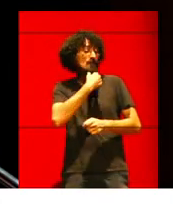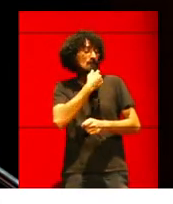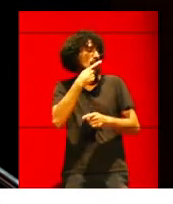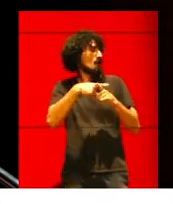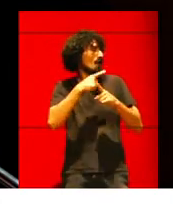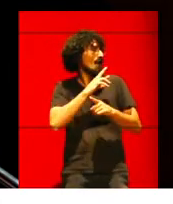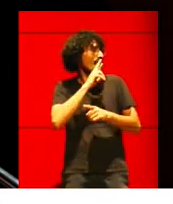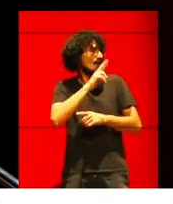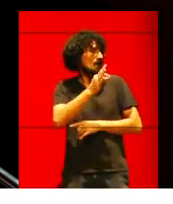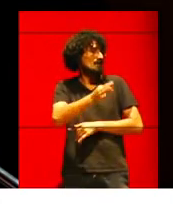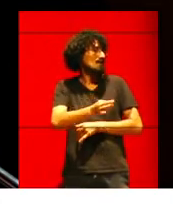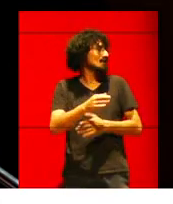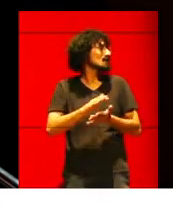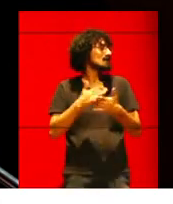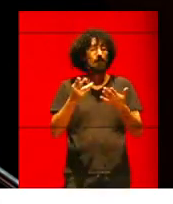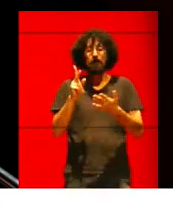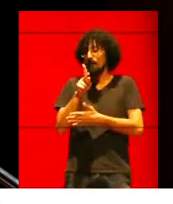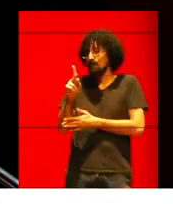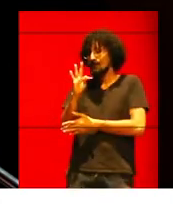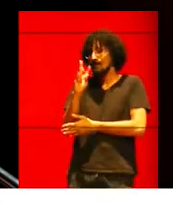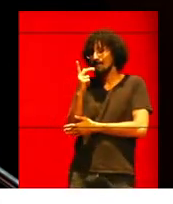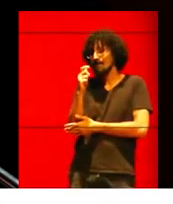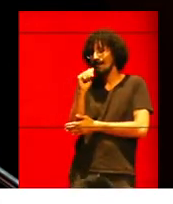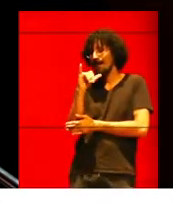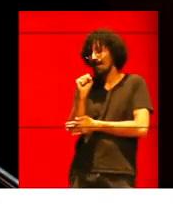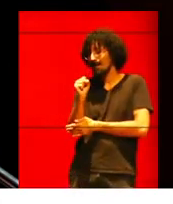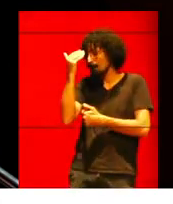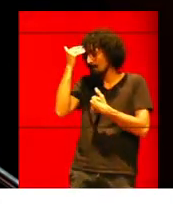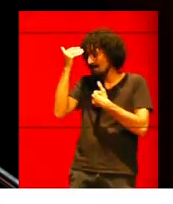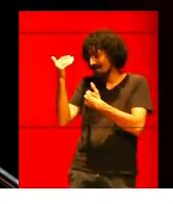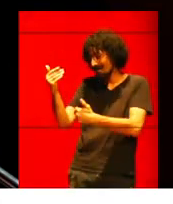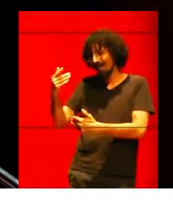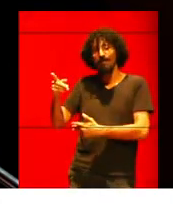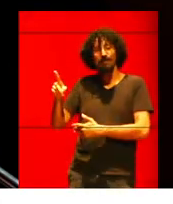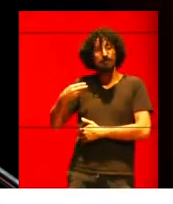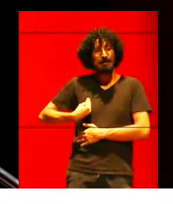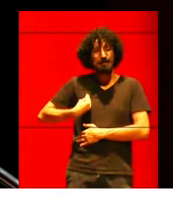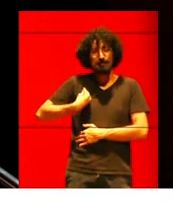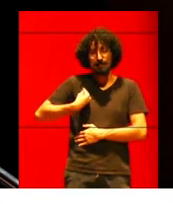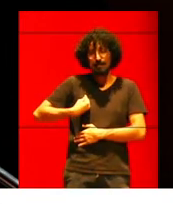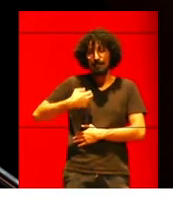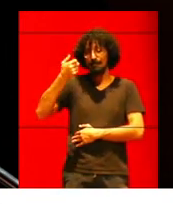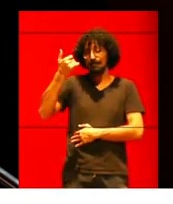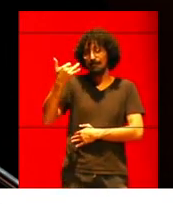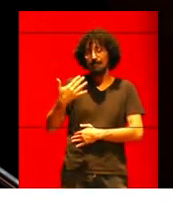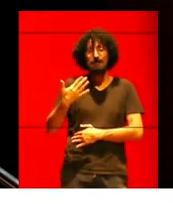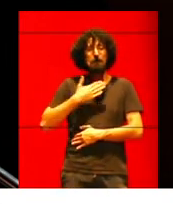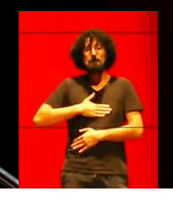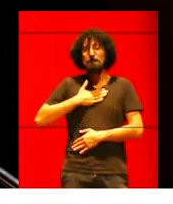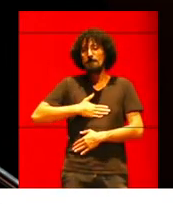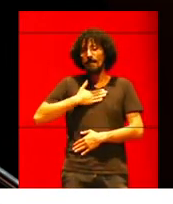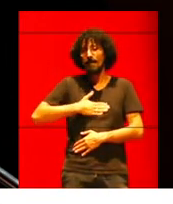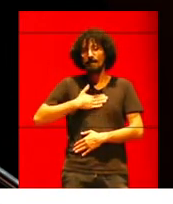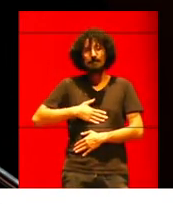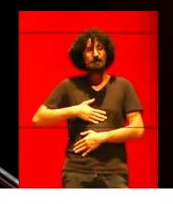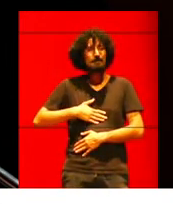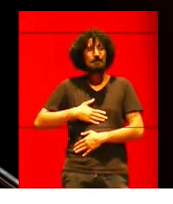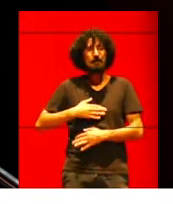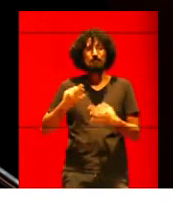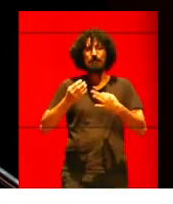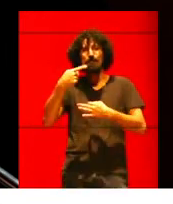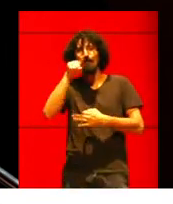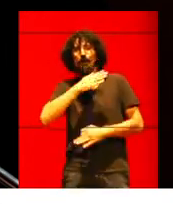Professora Thaís, muito obrigada pela sua contribuição. Foi um prazer muito grande, viu? Show de bola. Vocês